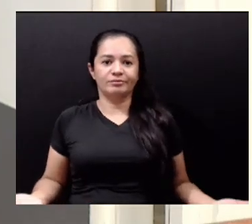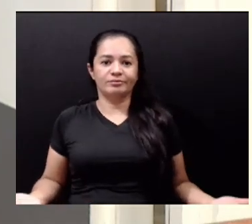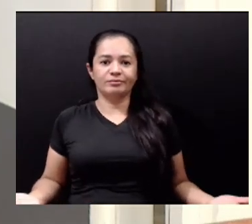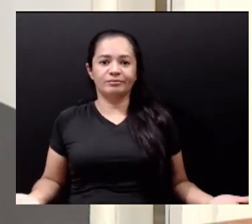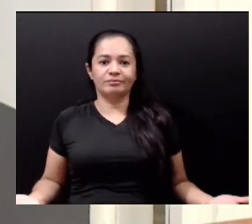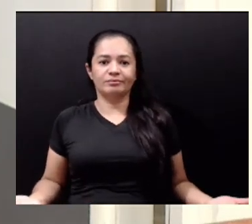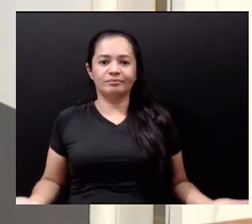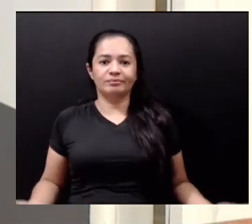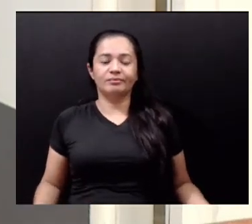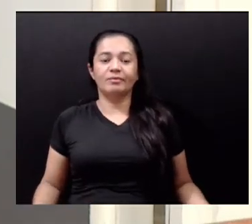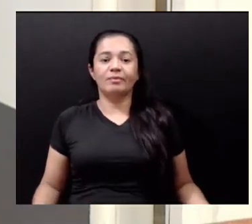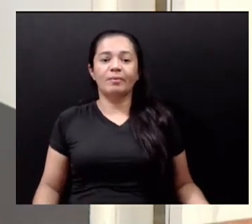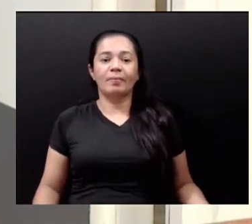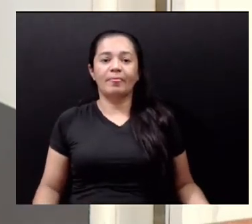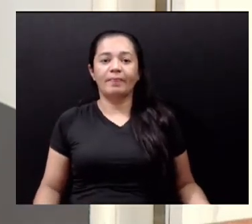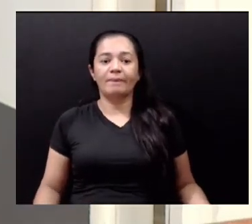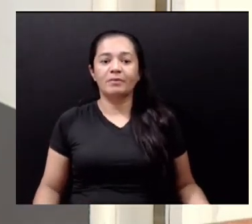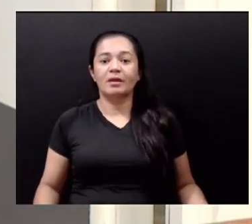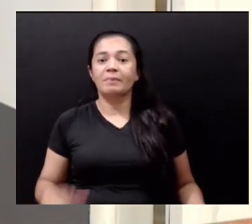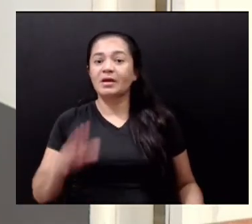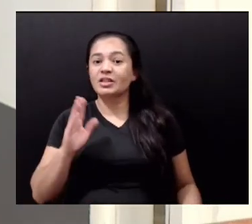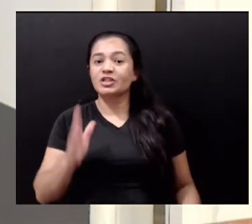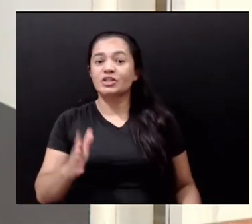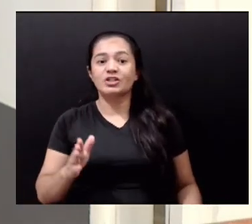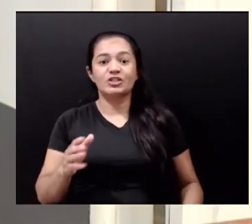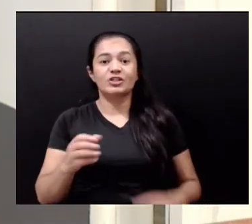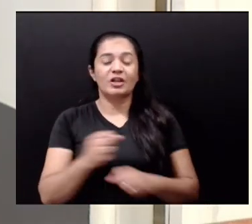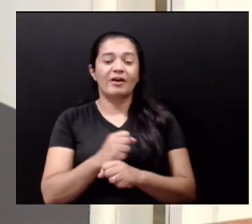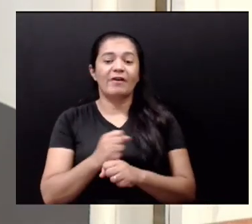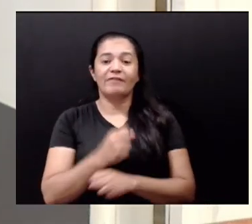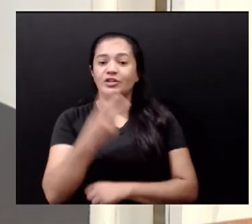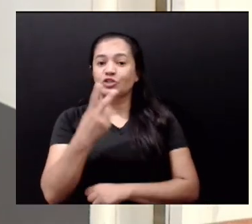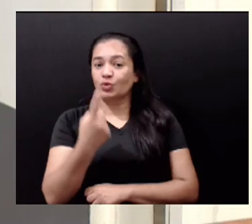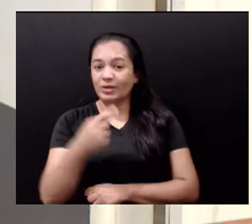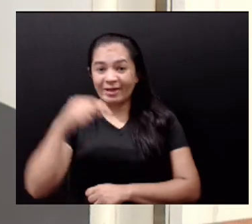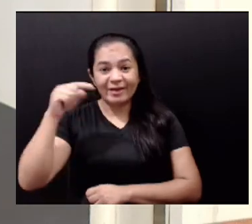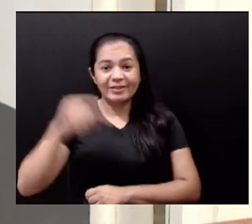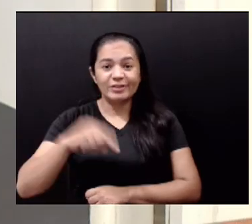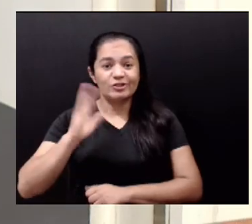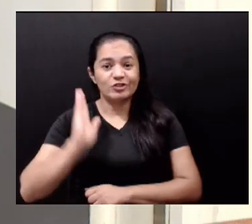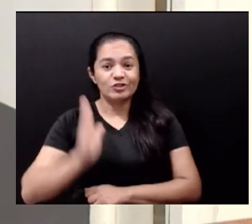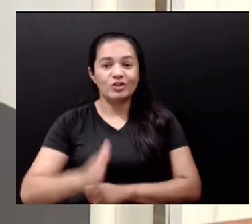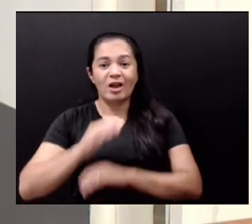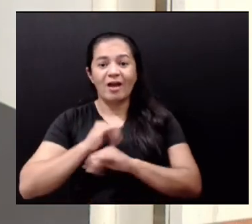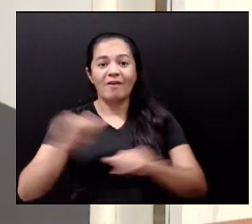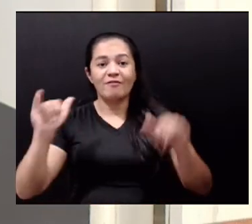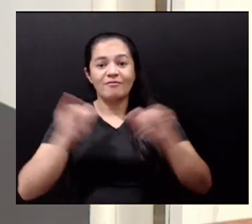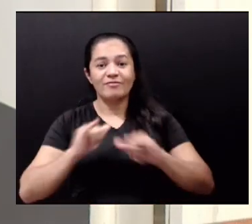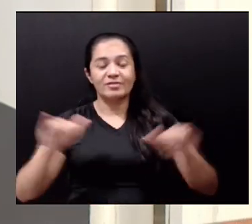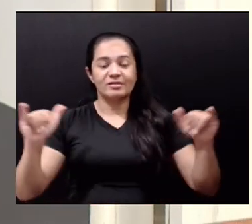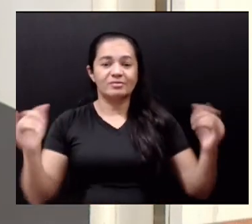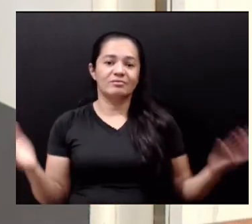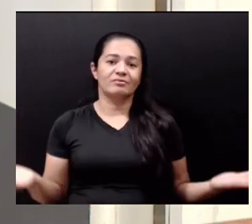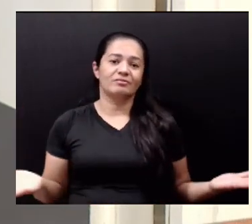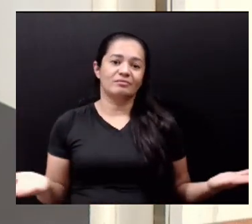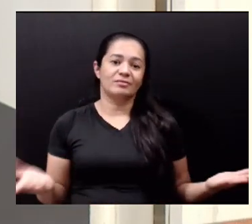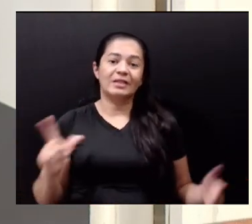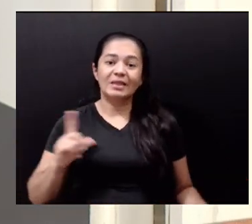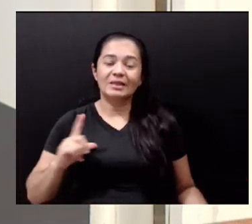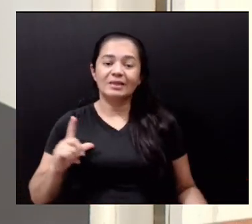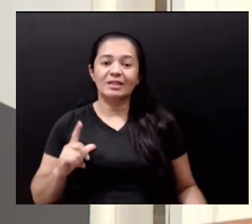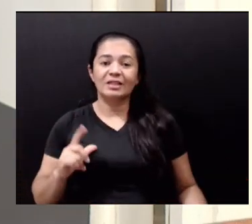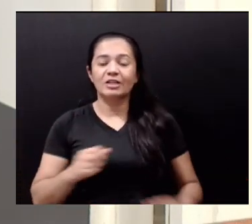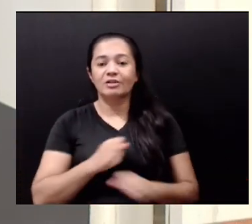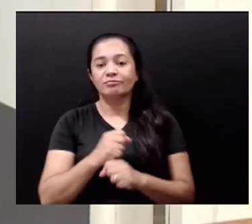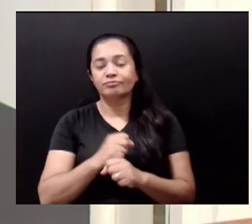sido dito há 21 anos aqui, né? Como a gente precisava formular dados, temos os dados, né? Cada ano se configurando de uma